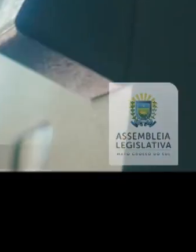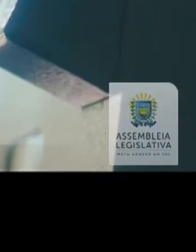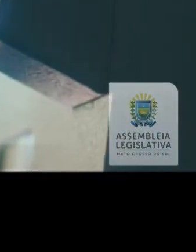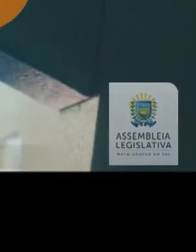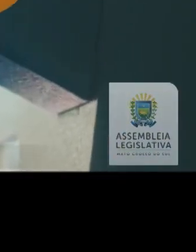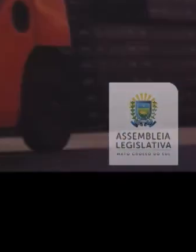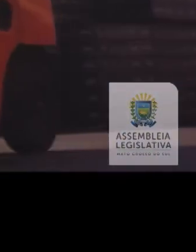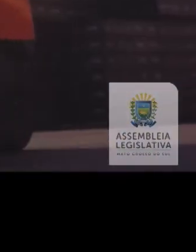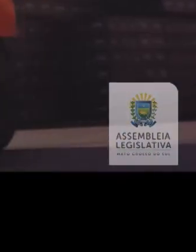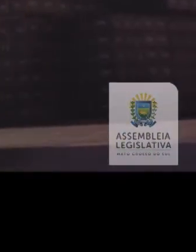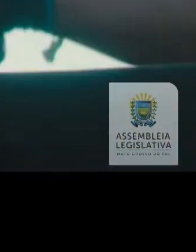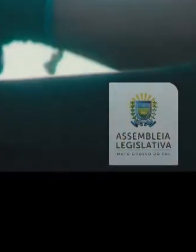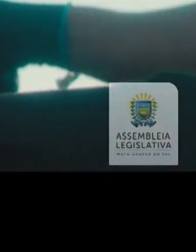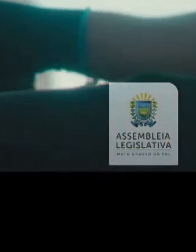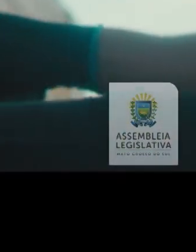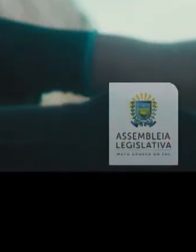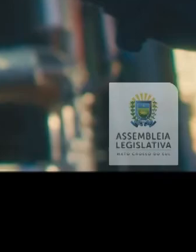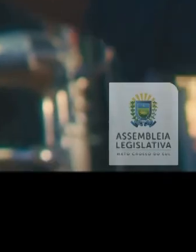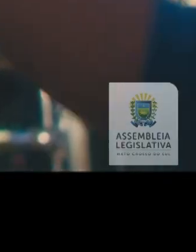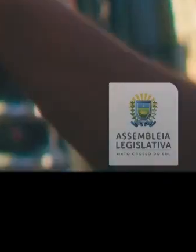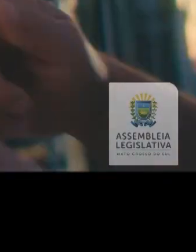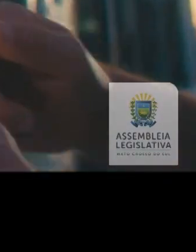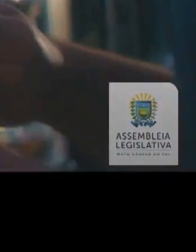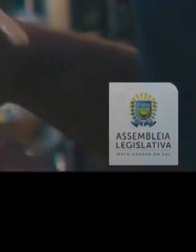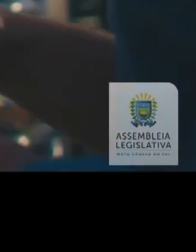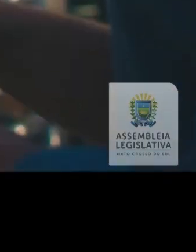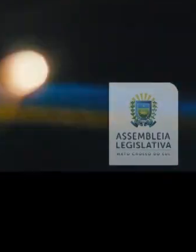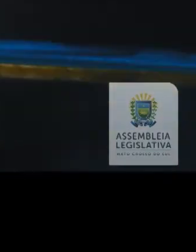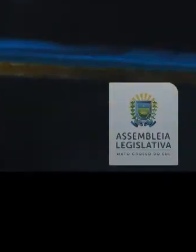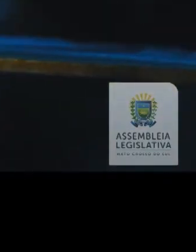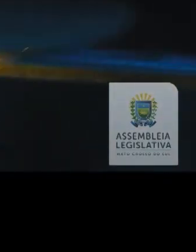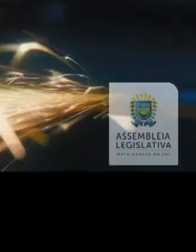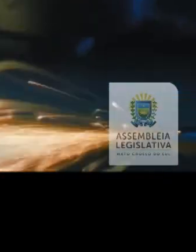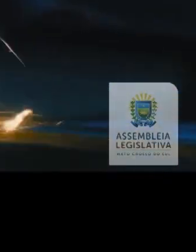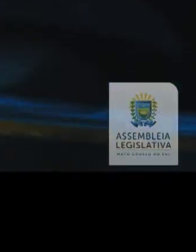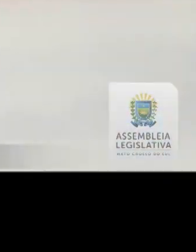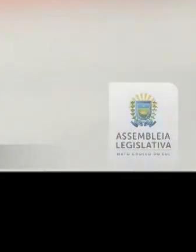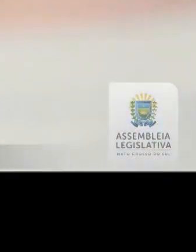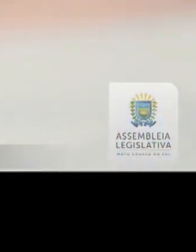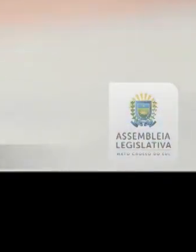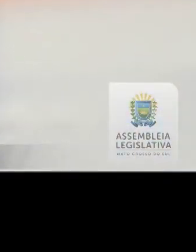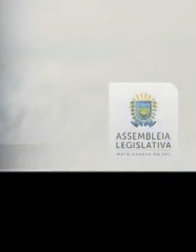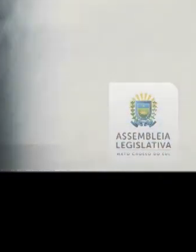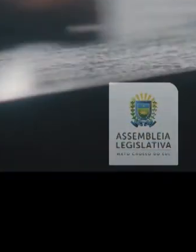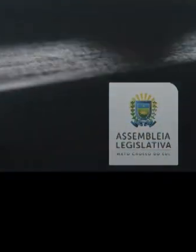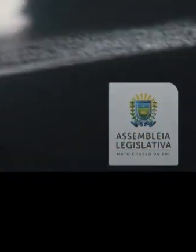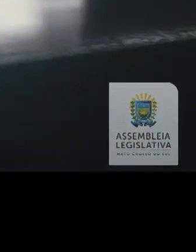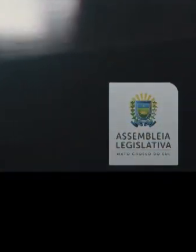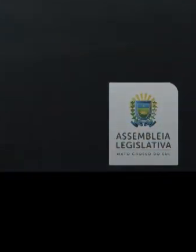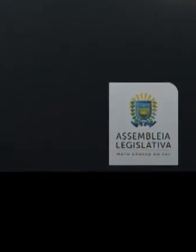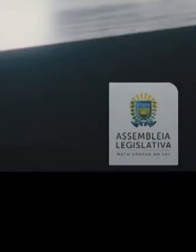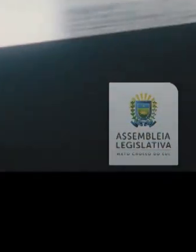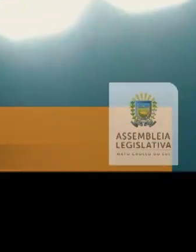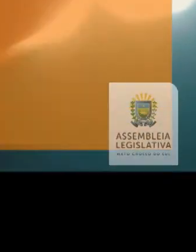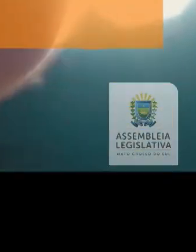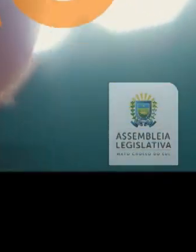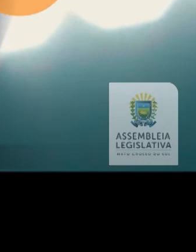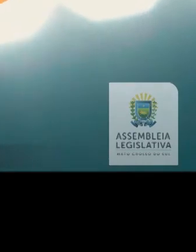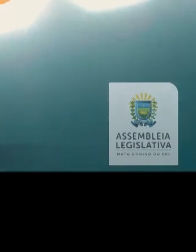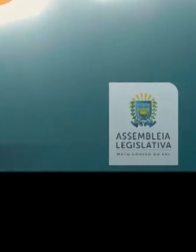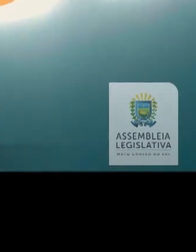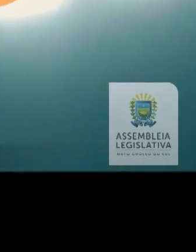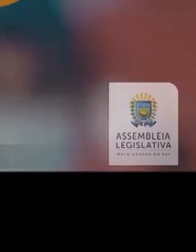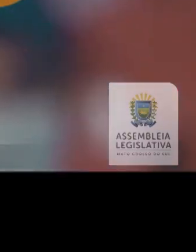de 15 mil novos empregos foram gerados, só no primeiro trimestre de 2021. E Mato Grosso do